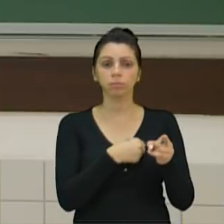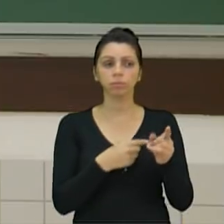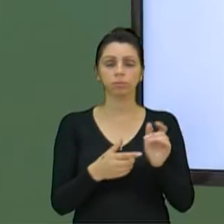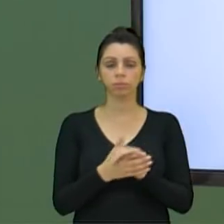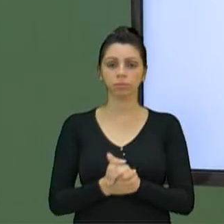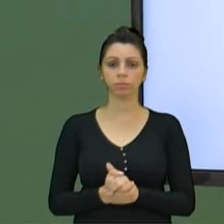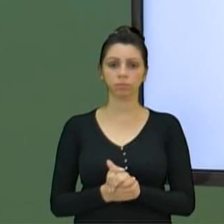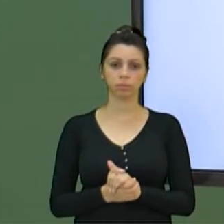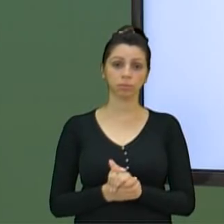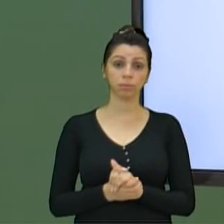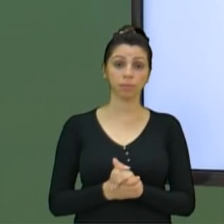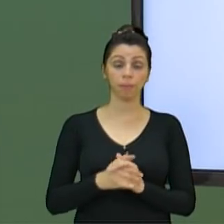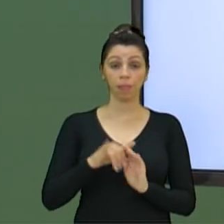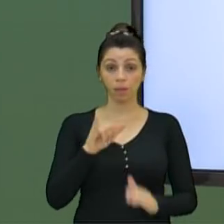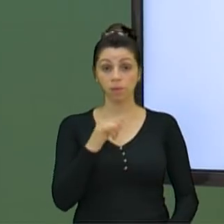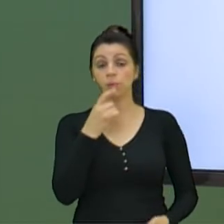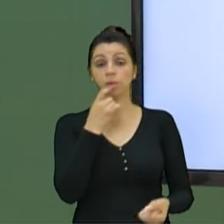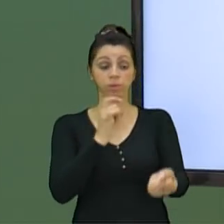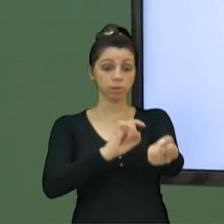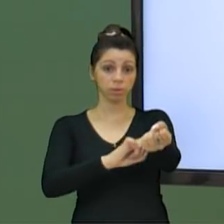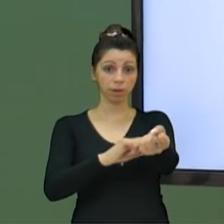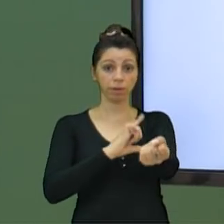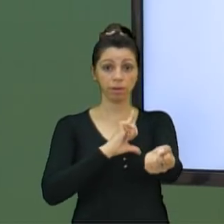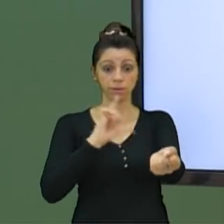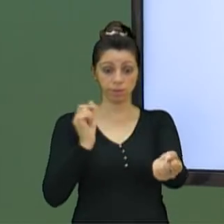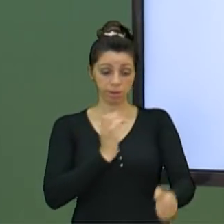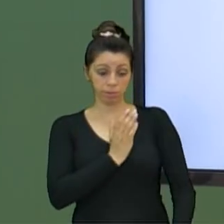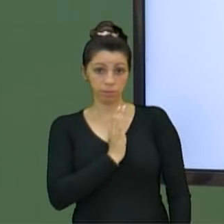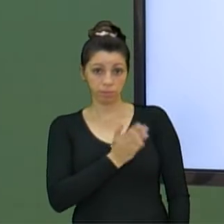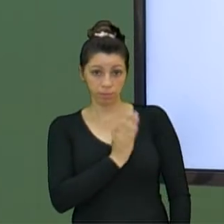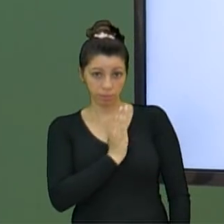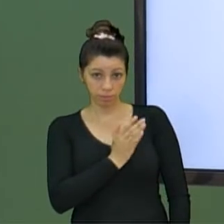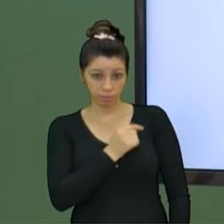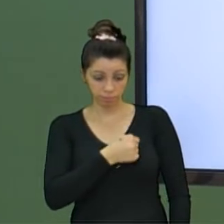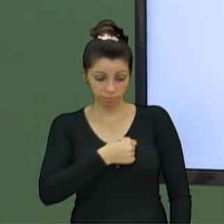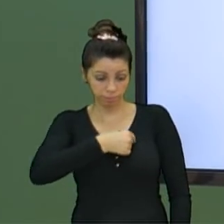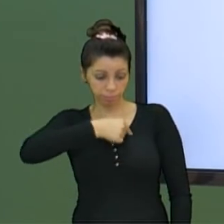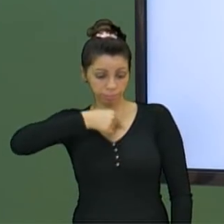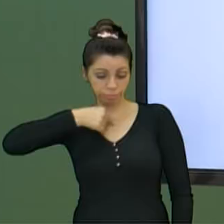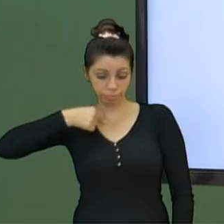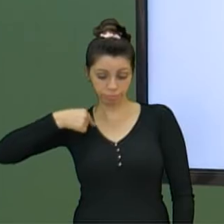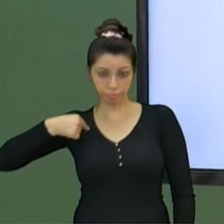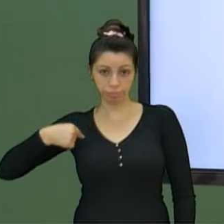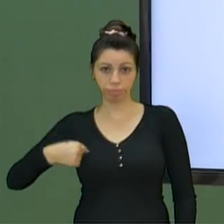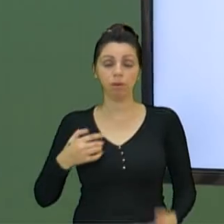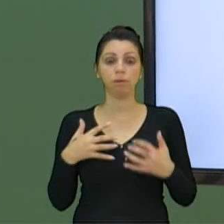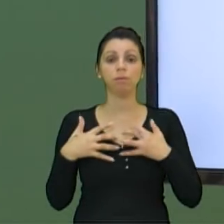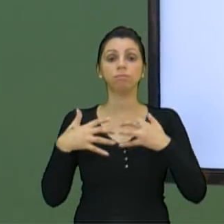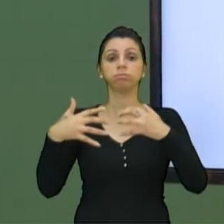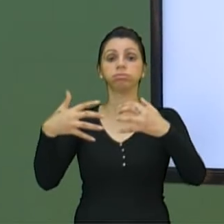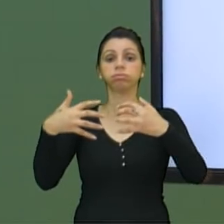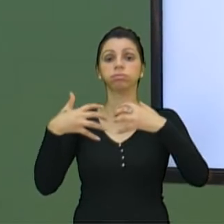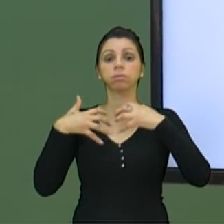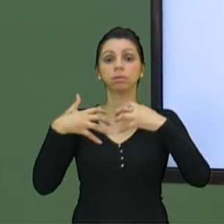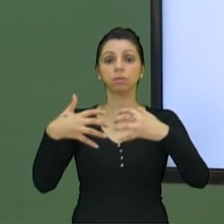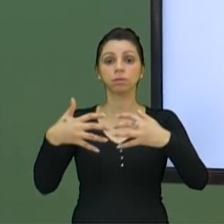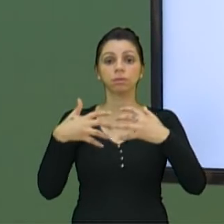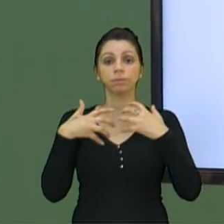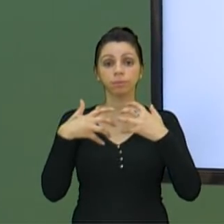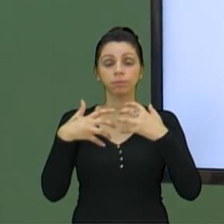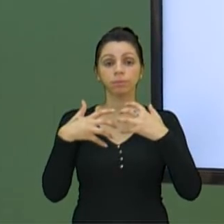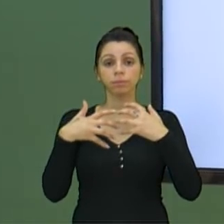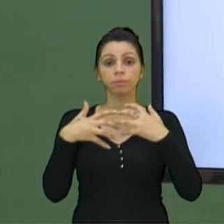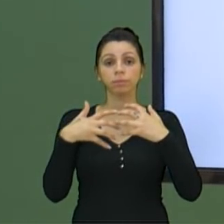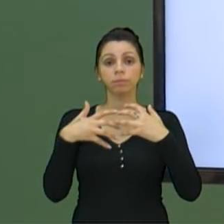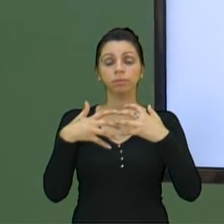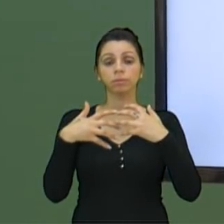é quando o sangue sai daqui do coração e vai lá para os pulmões. Esse sangue que está saindo do